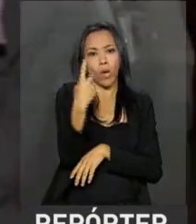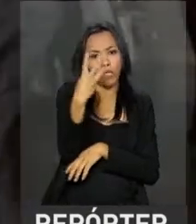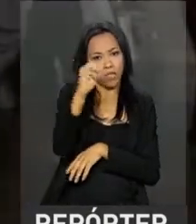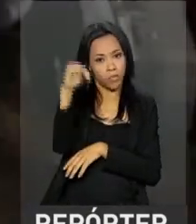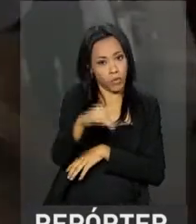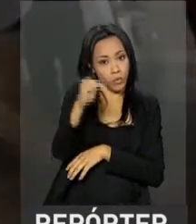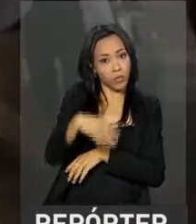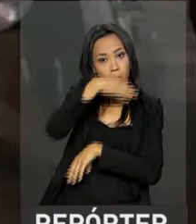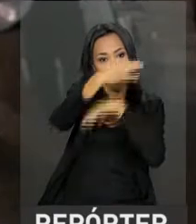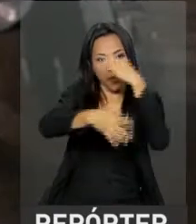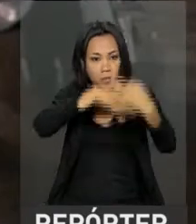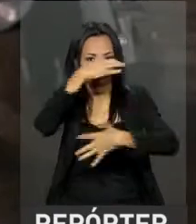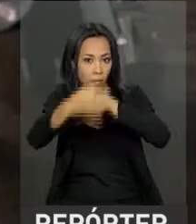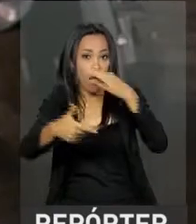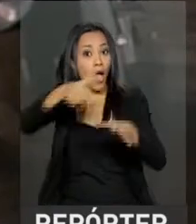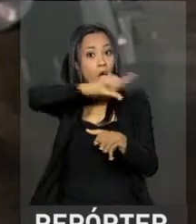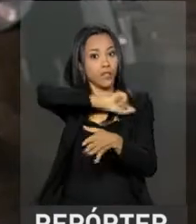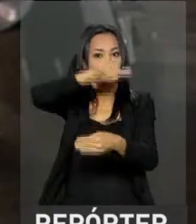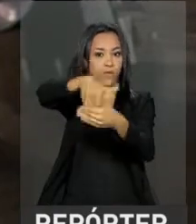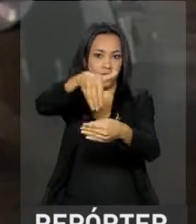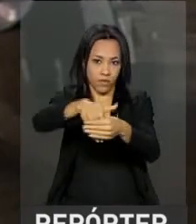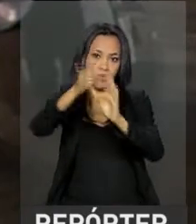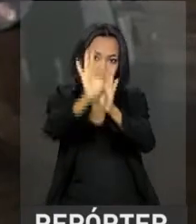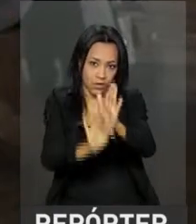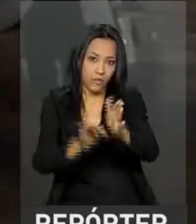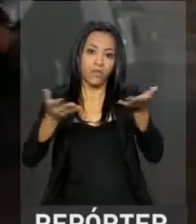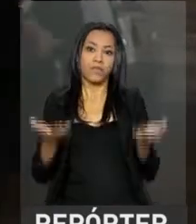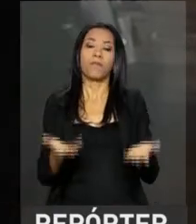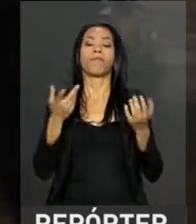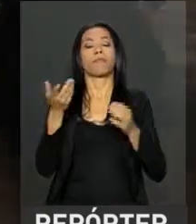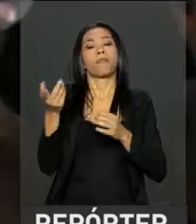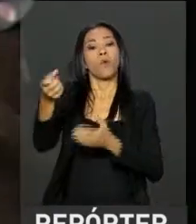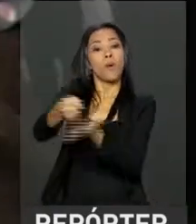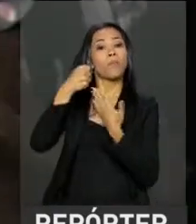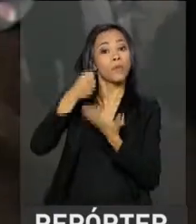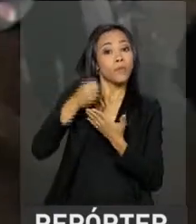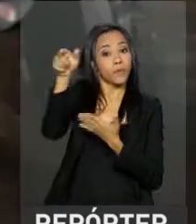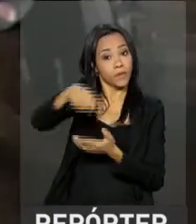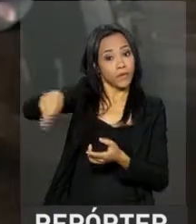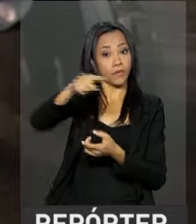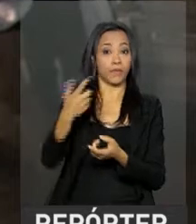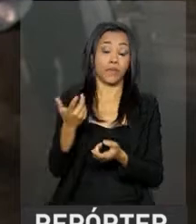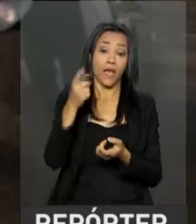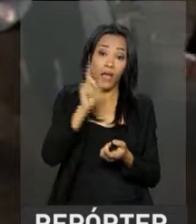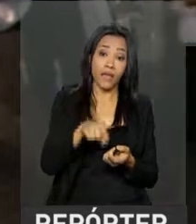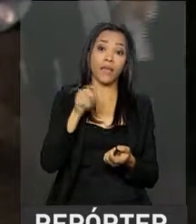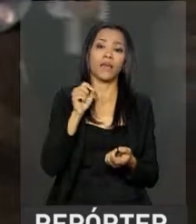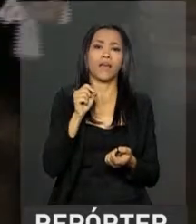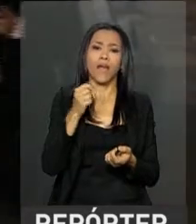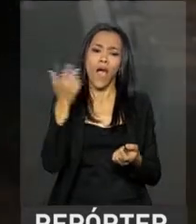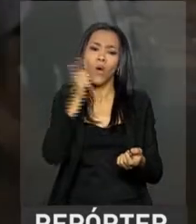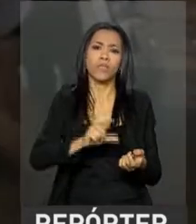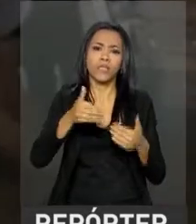antes é da votação da matéria a expectativa da base governista é de que essa votação da reforma ocorra